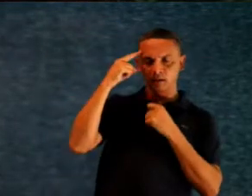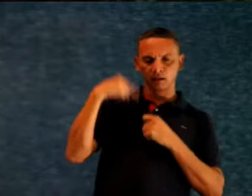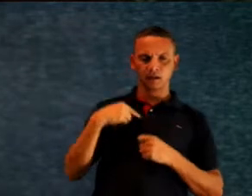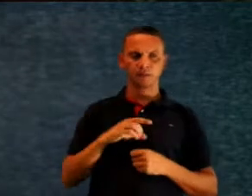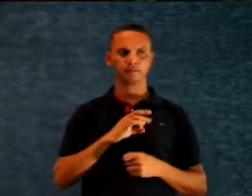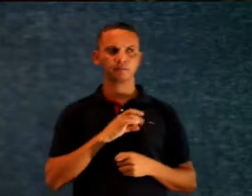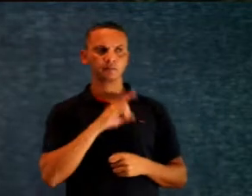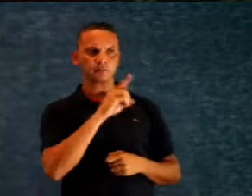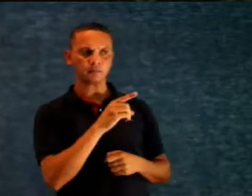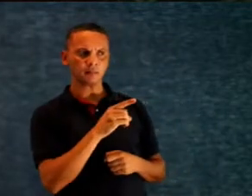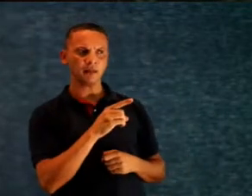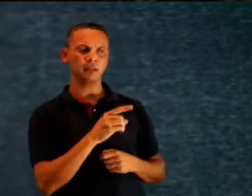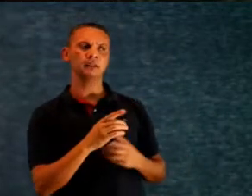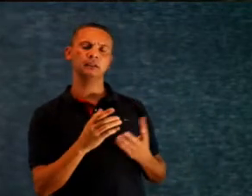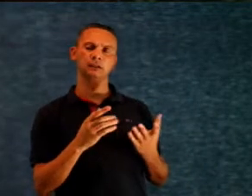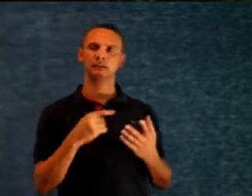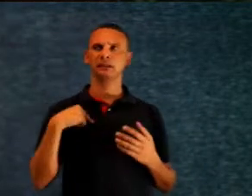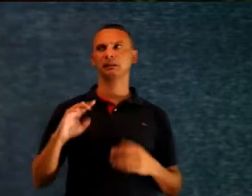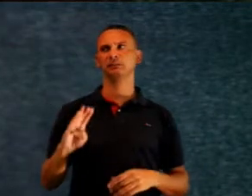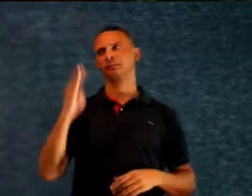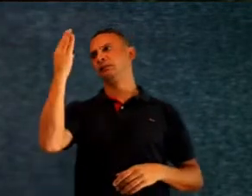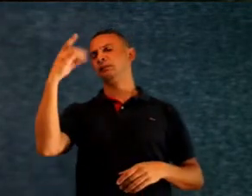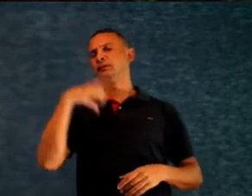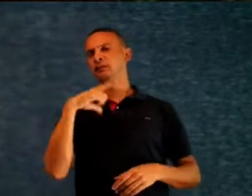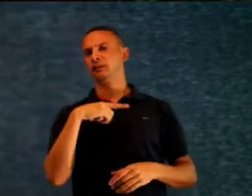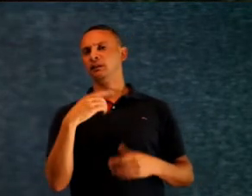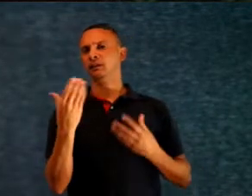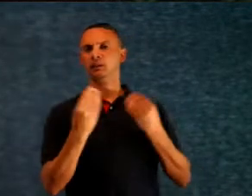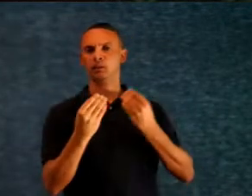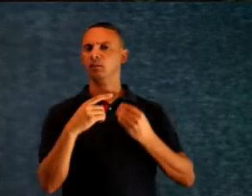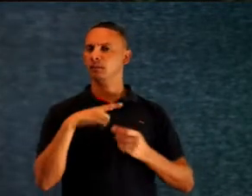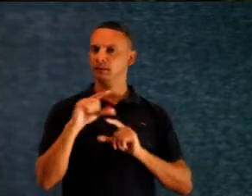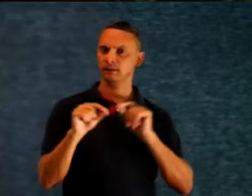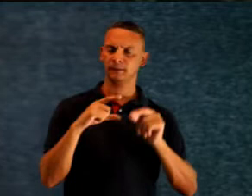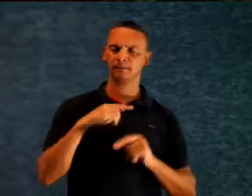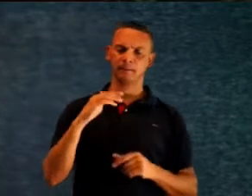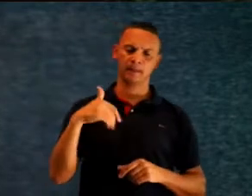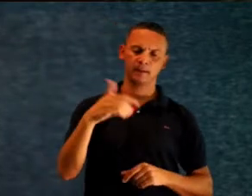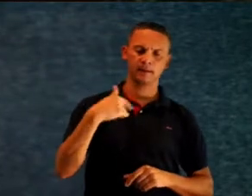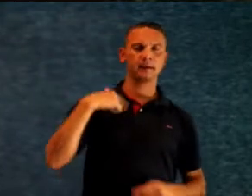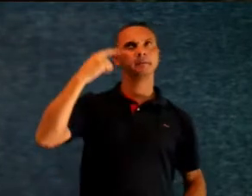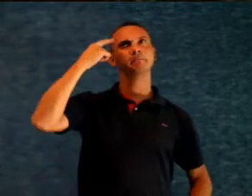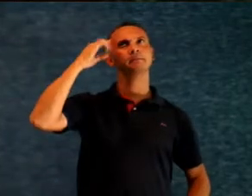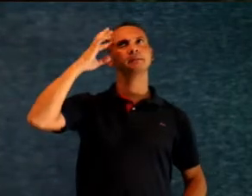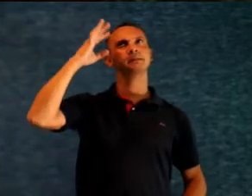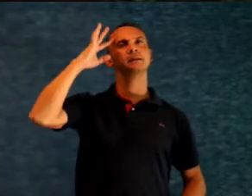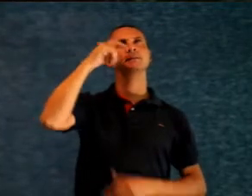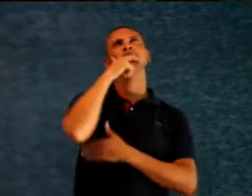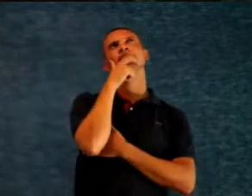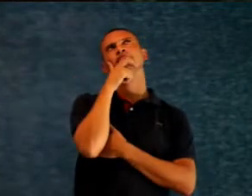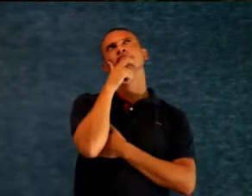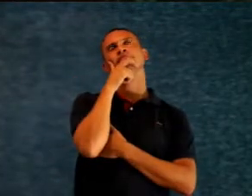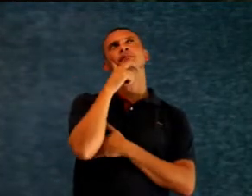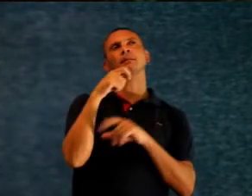uma espécie de traição eu aceitar uma incumbência assim. Depois refleti, se há poucos